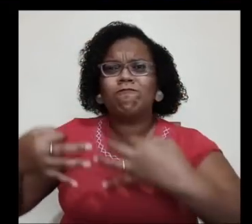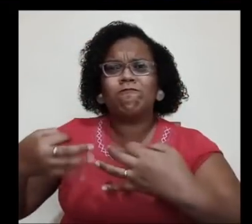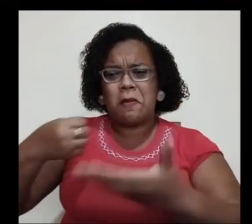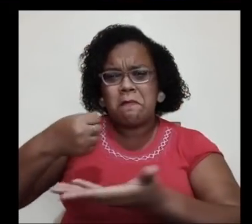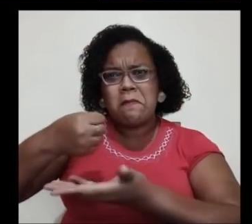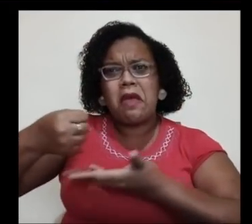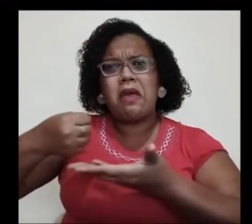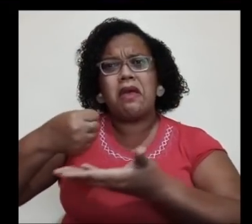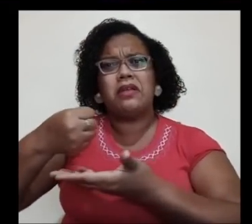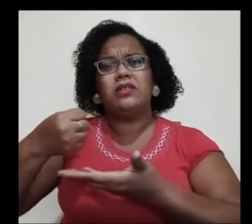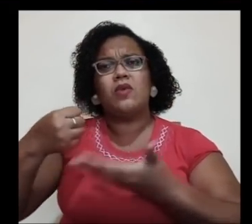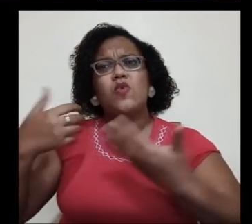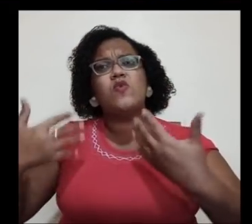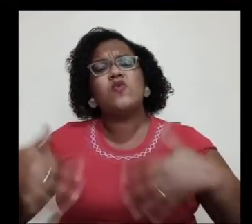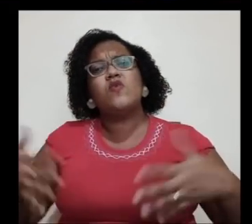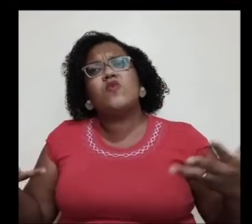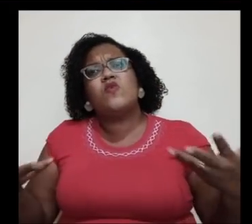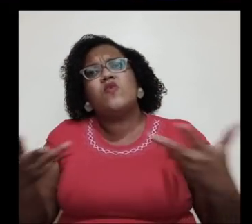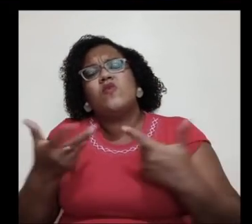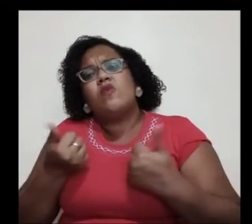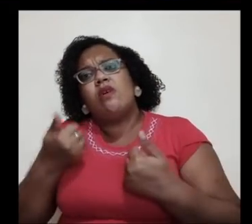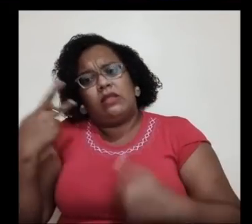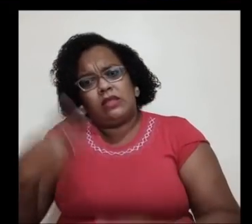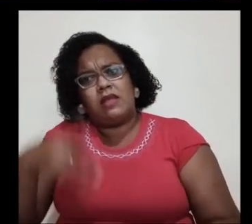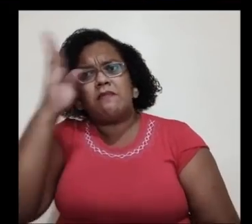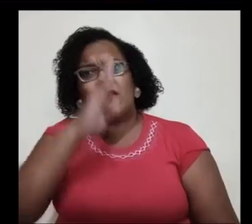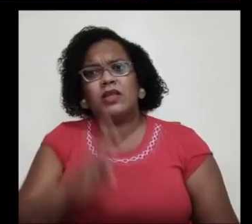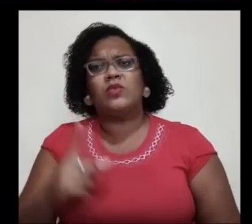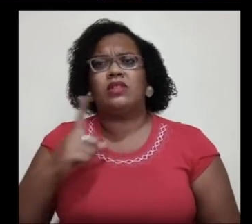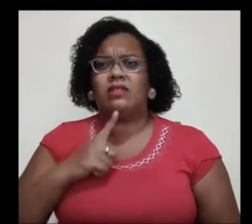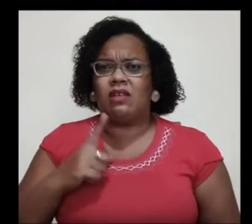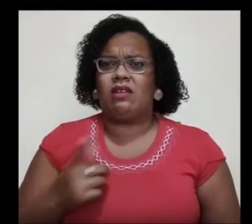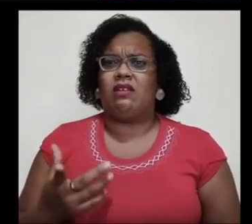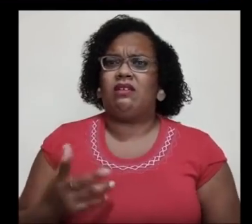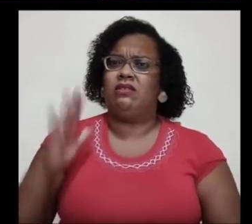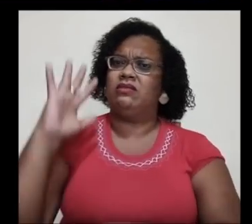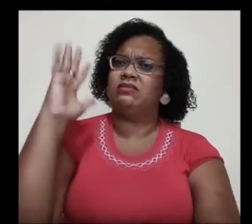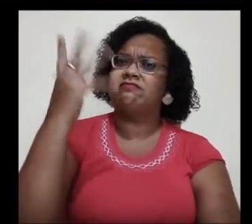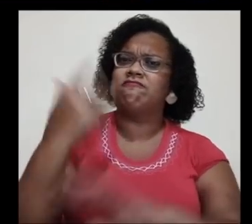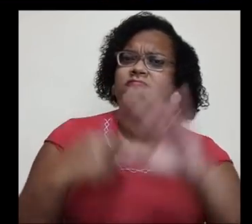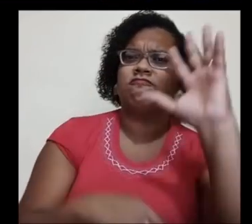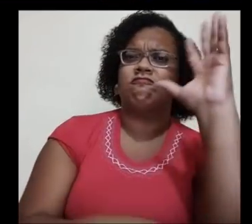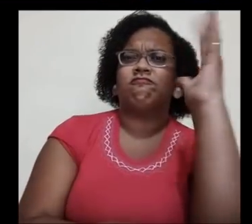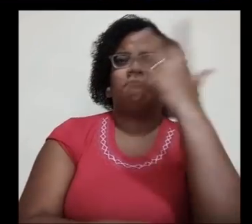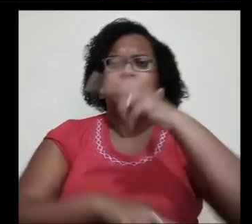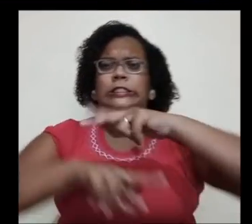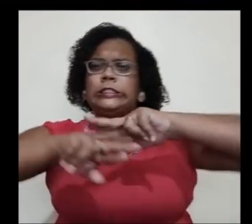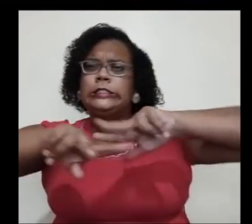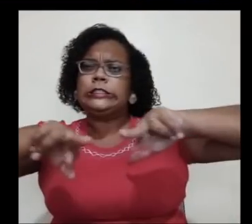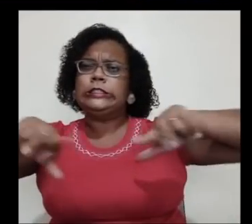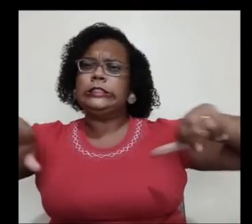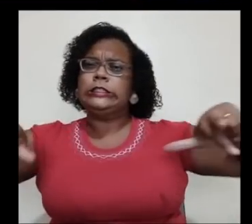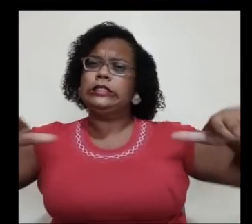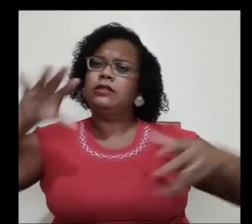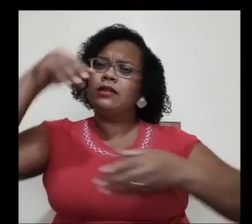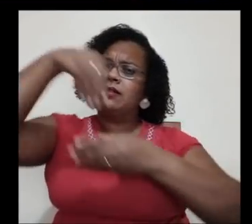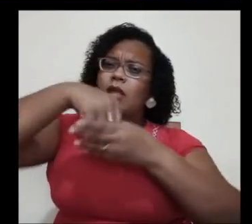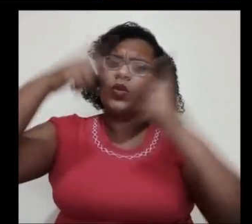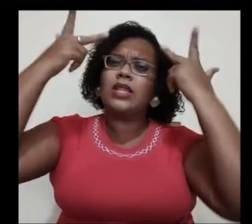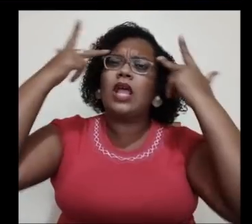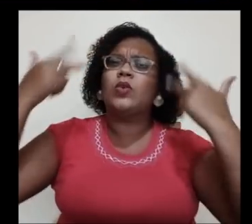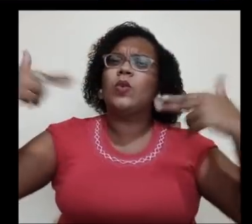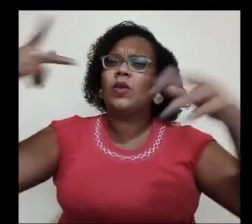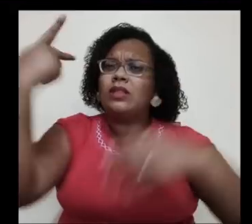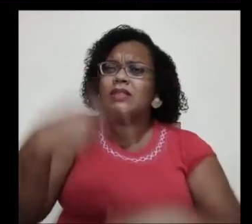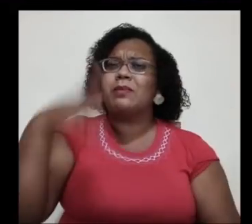sustentáveis, das imensas riquezas e potencialidades que o Brasil tem em biodiversidade, em vários aspectos também de riquezas naturais que